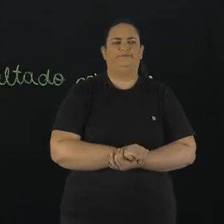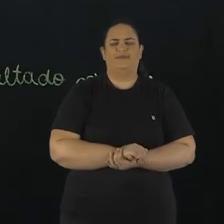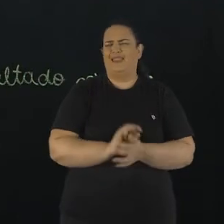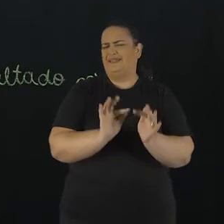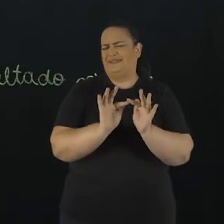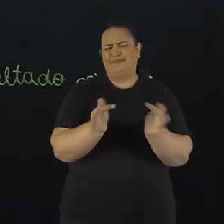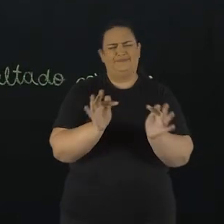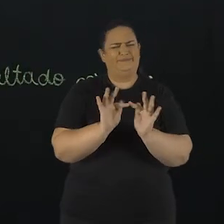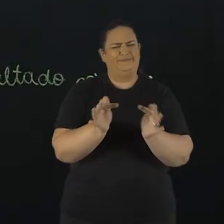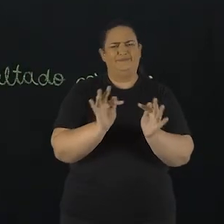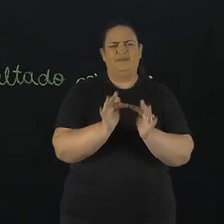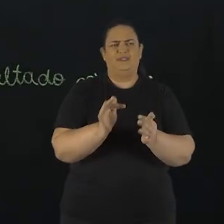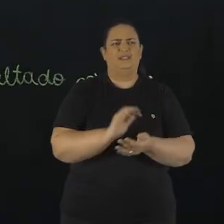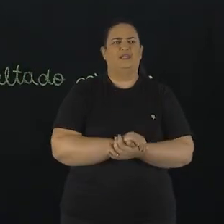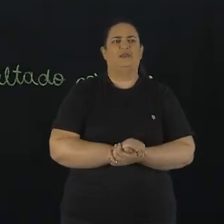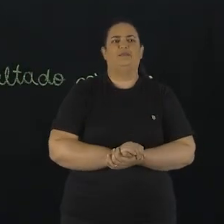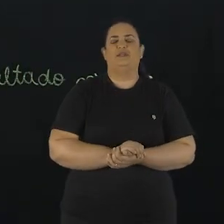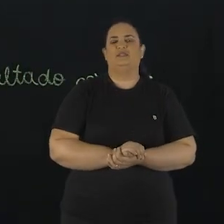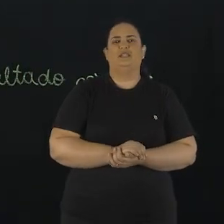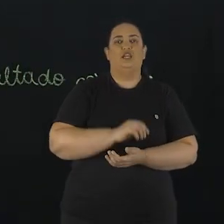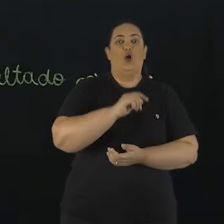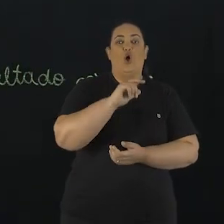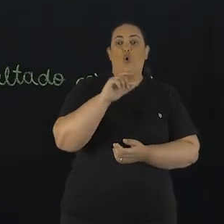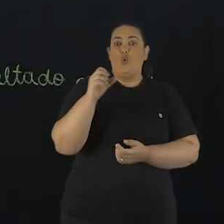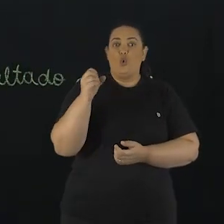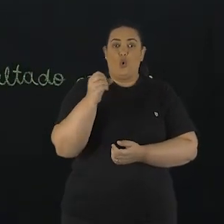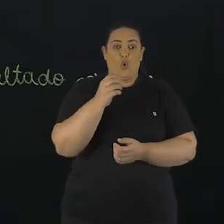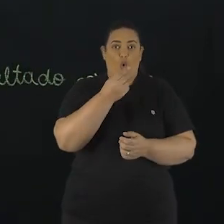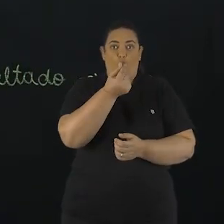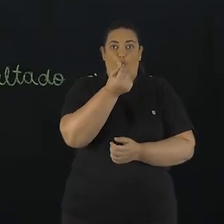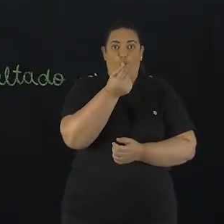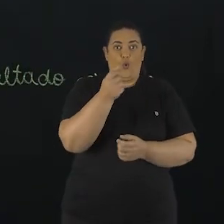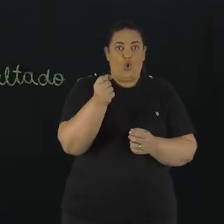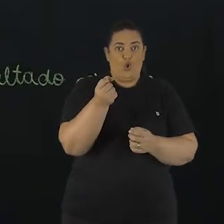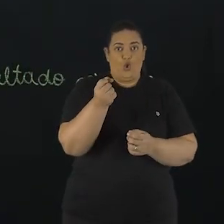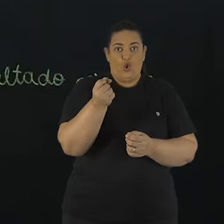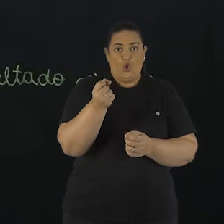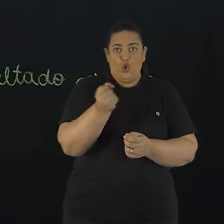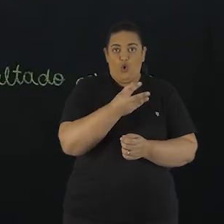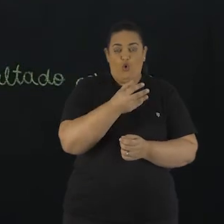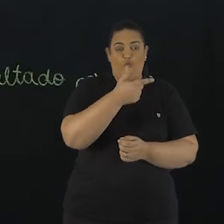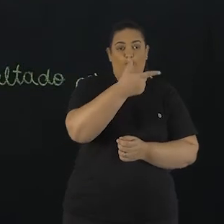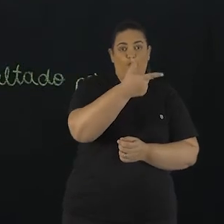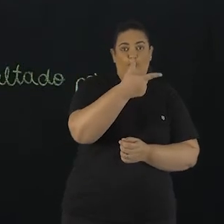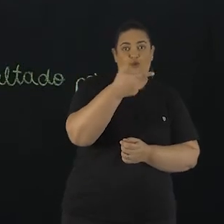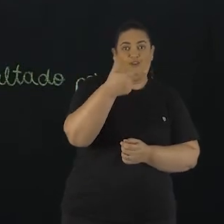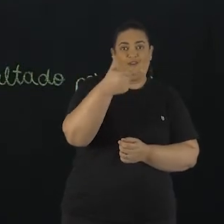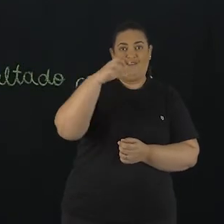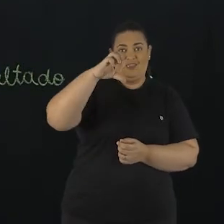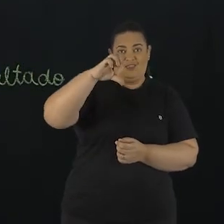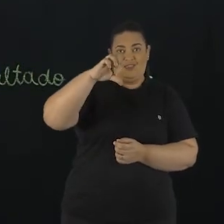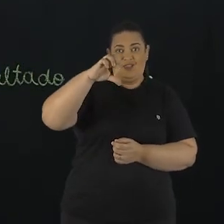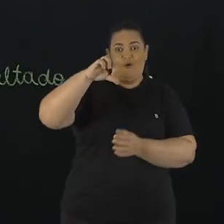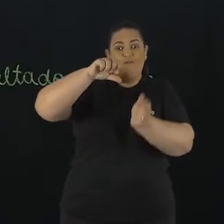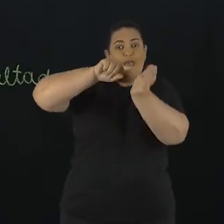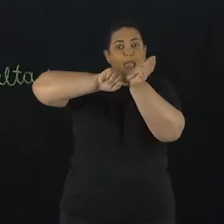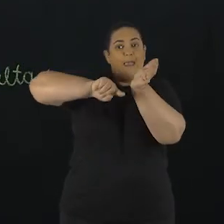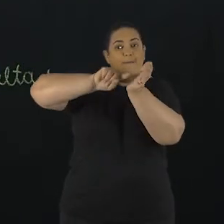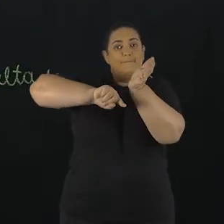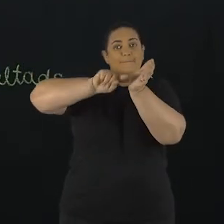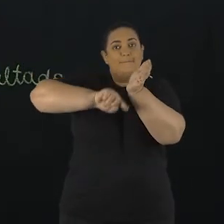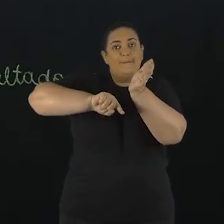centavos? Simples. A gente pega o novo preço, que é 2,29, e subtrai do